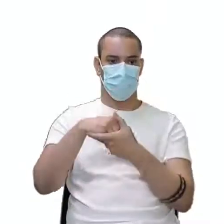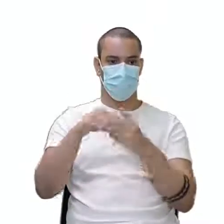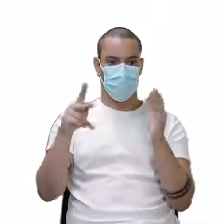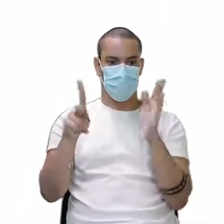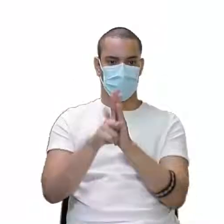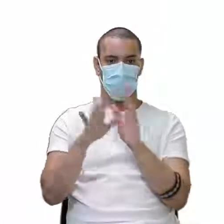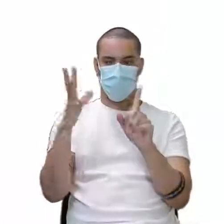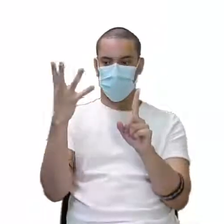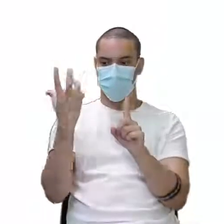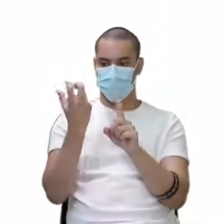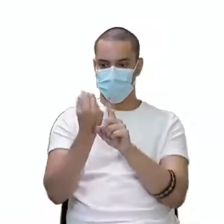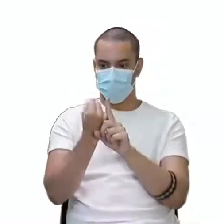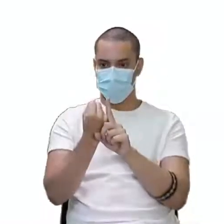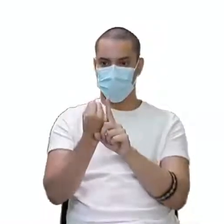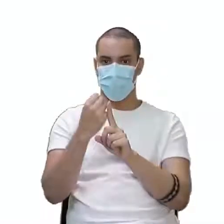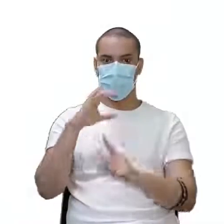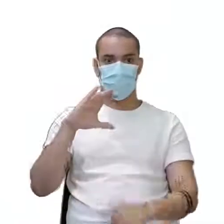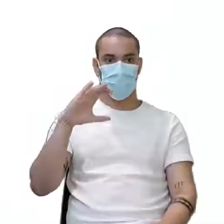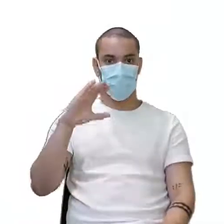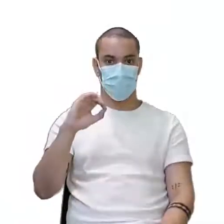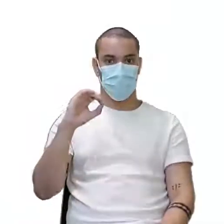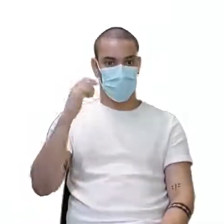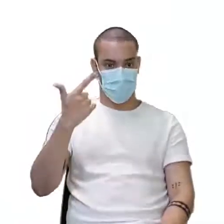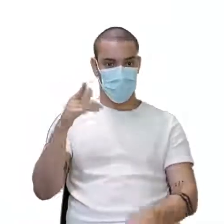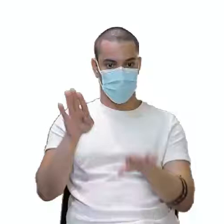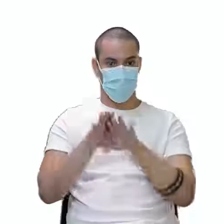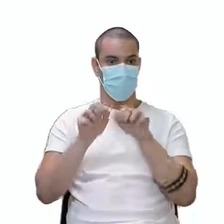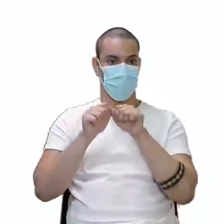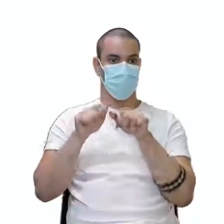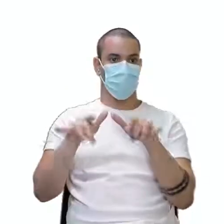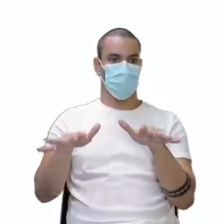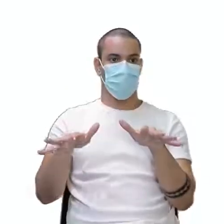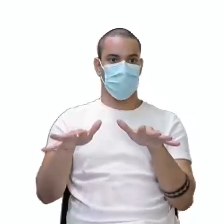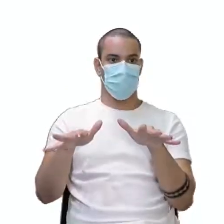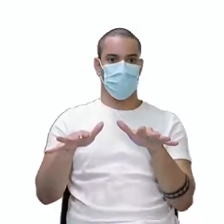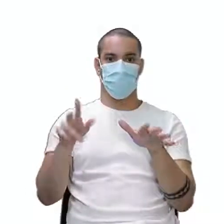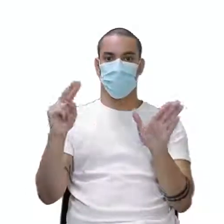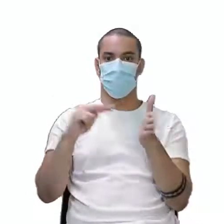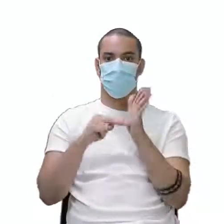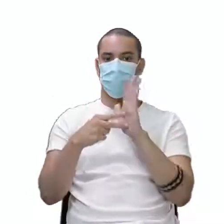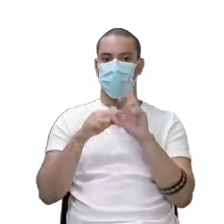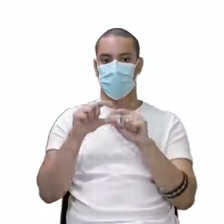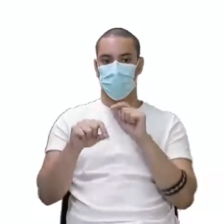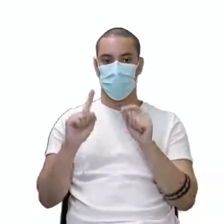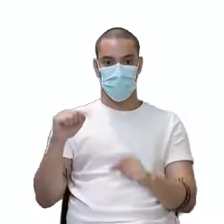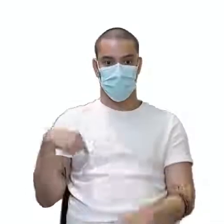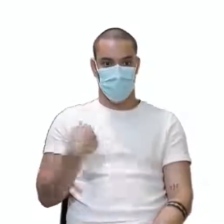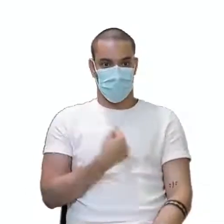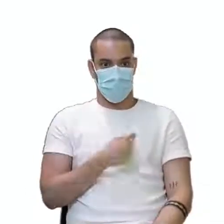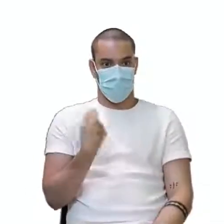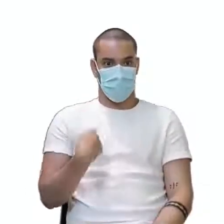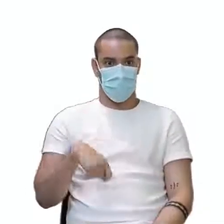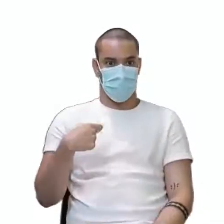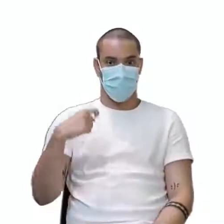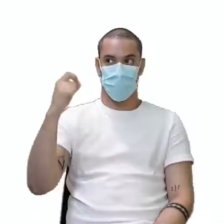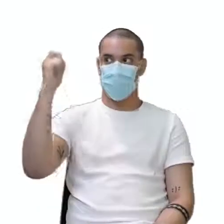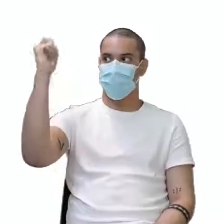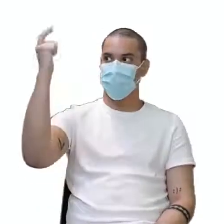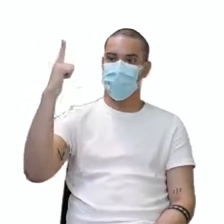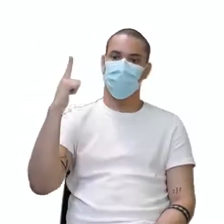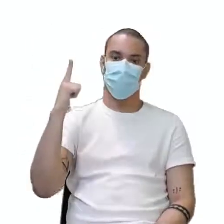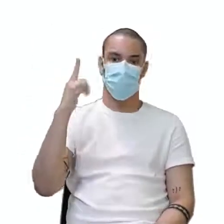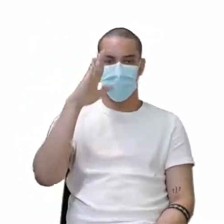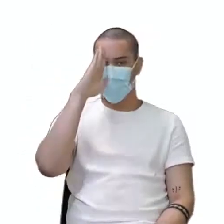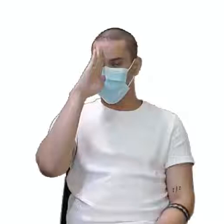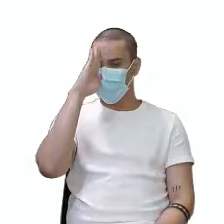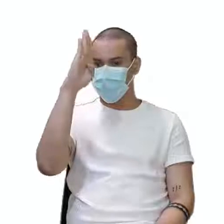e absorção de gás carbônico e liberação de gás carbônico. Sendo que a gente precisa dele aqui, ó, do